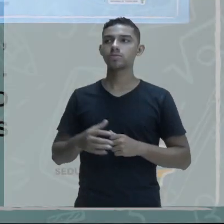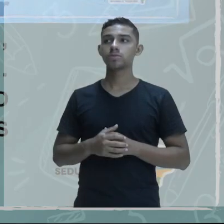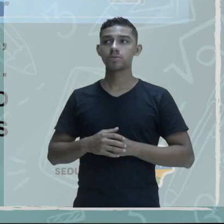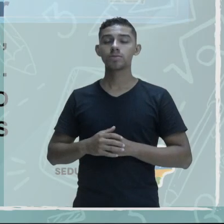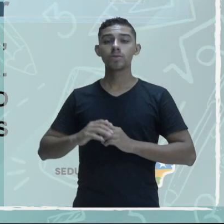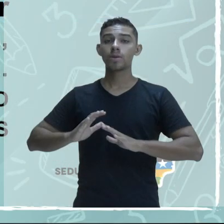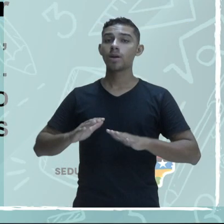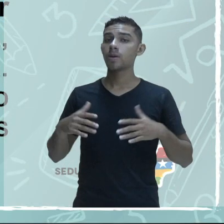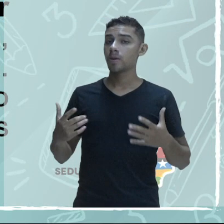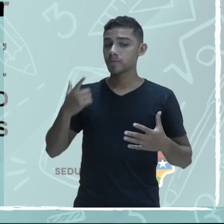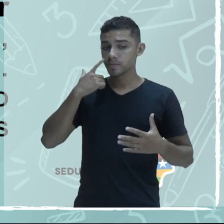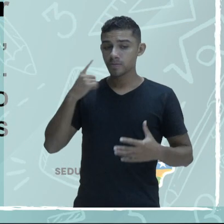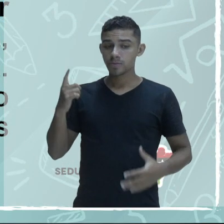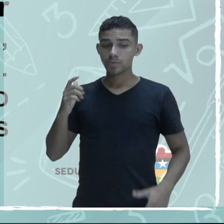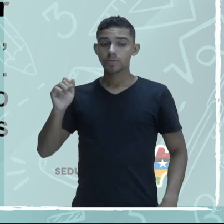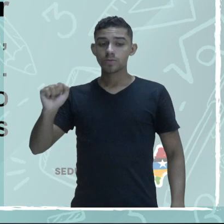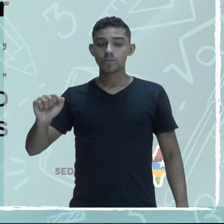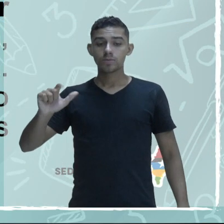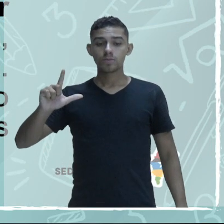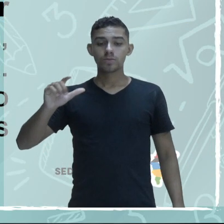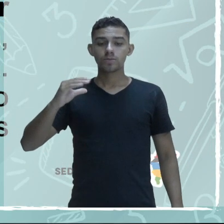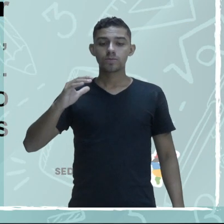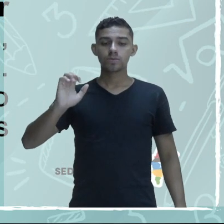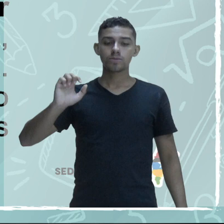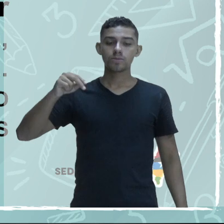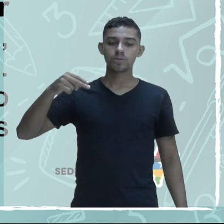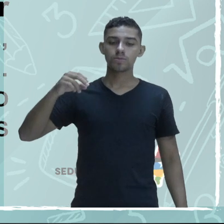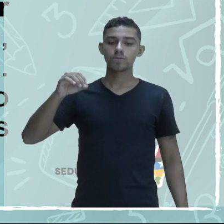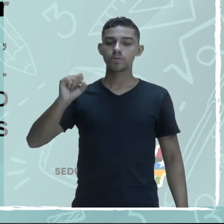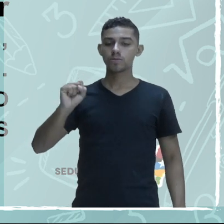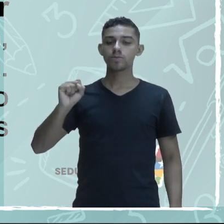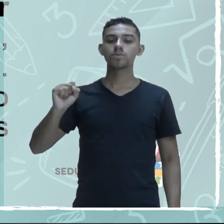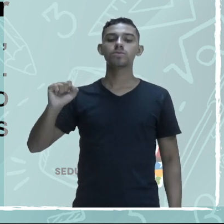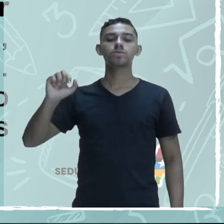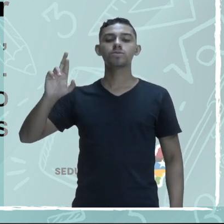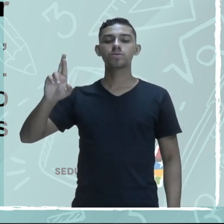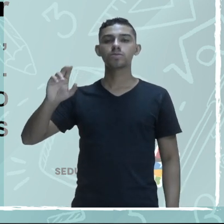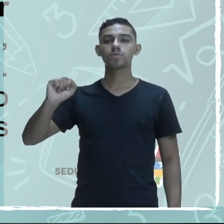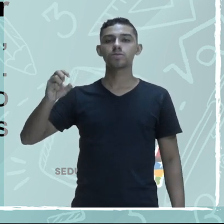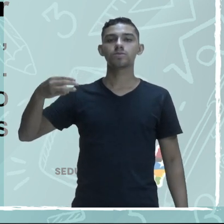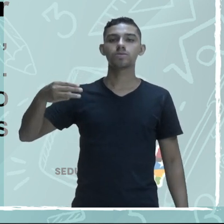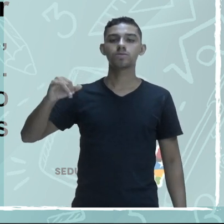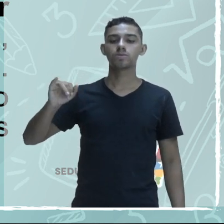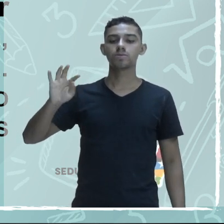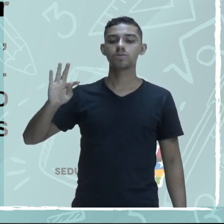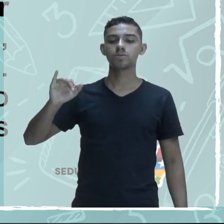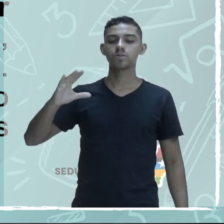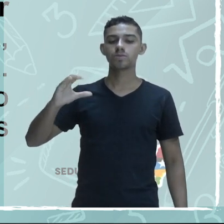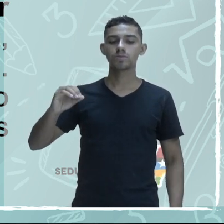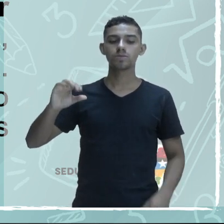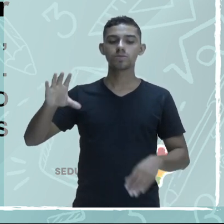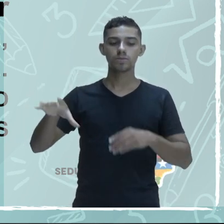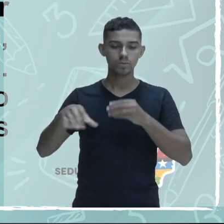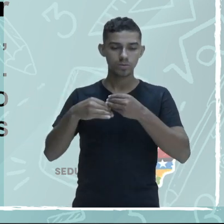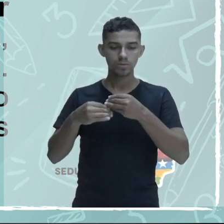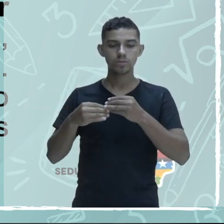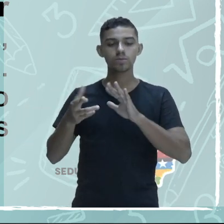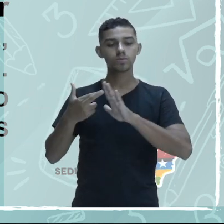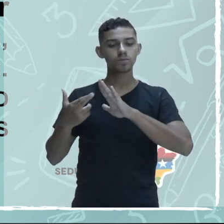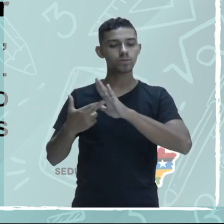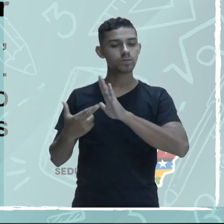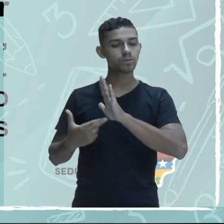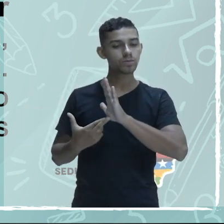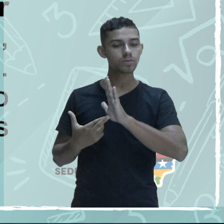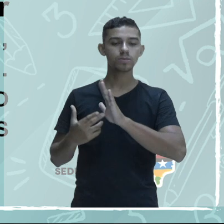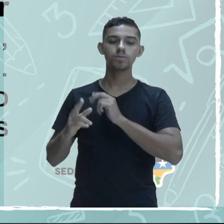Já os alcenos ramificados, né, nós temos o acréscimo de algumas regras. A nomenclatura